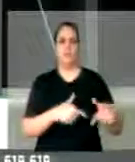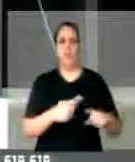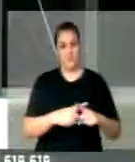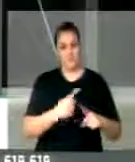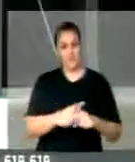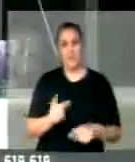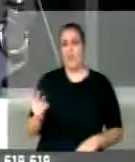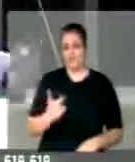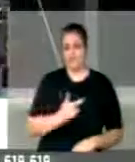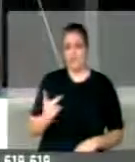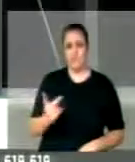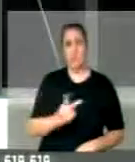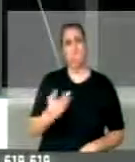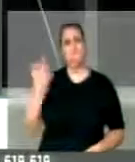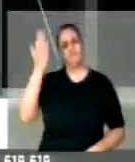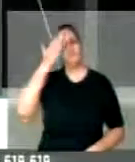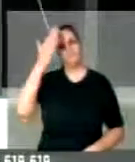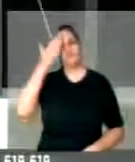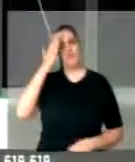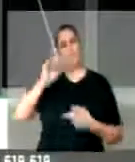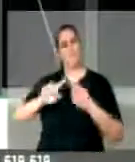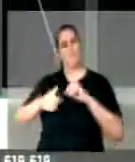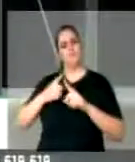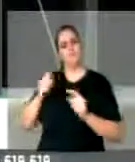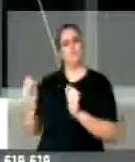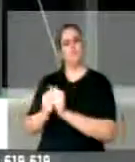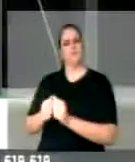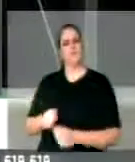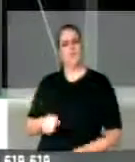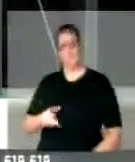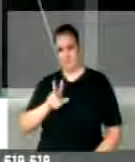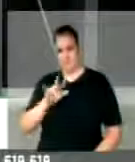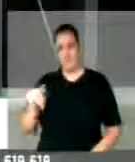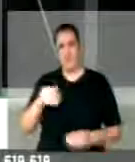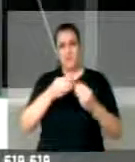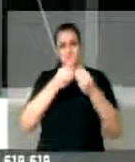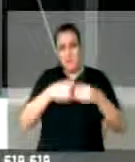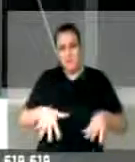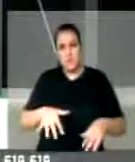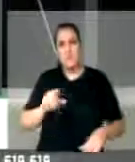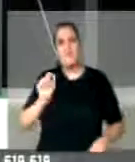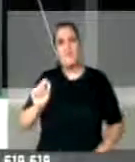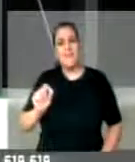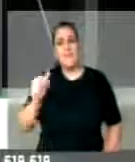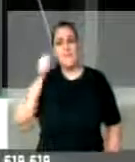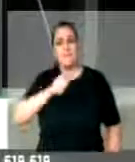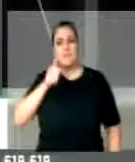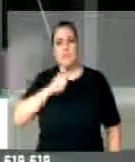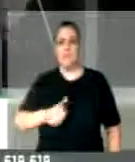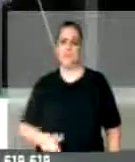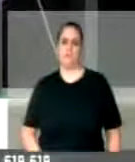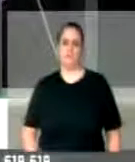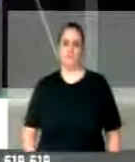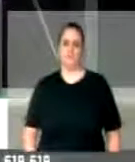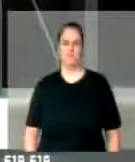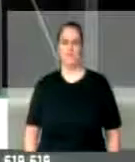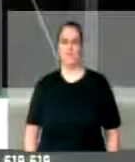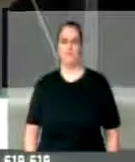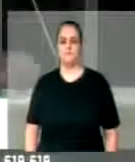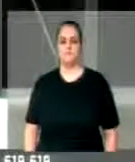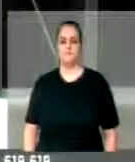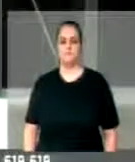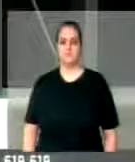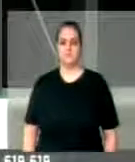deputada Jandira, nós sabemos disso, e quem vai perder mais são as mulheres. Quero ainda